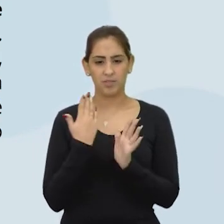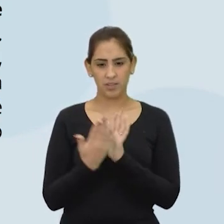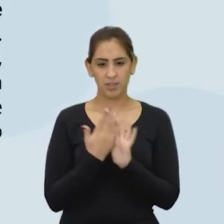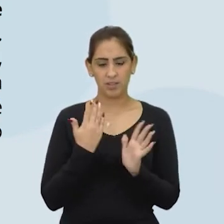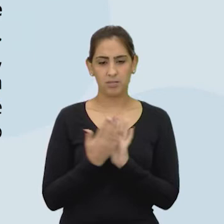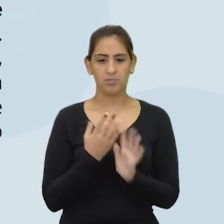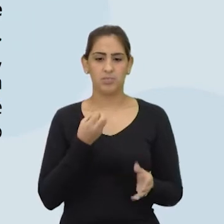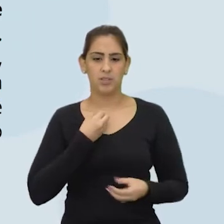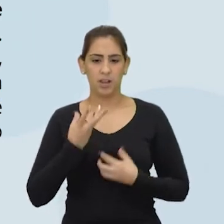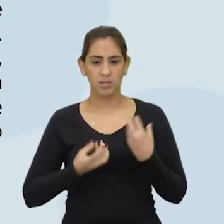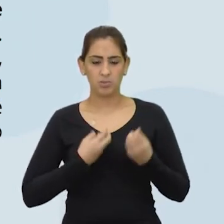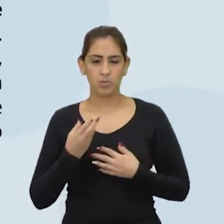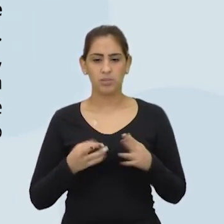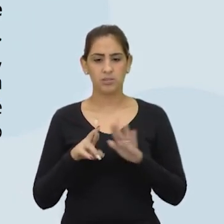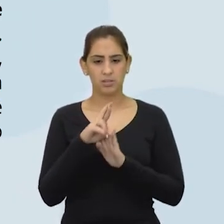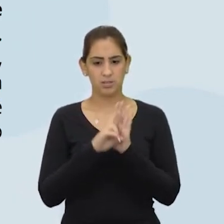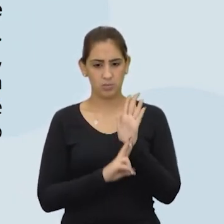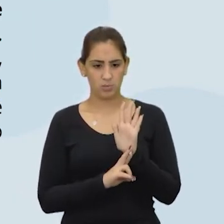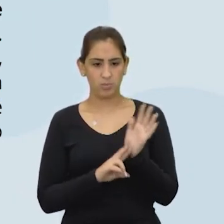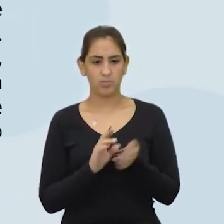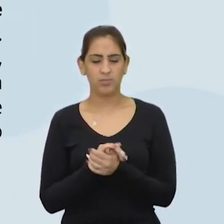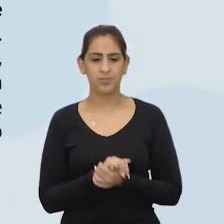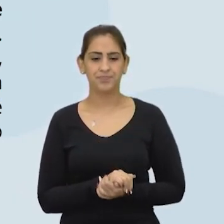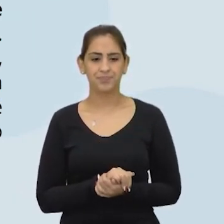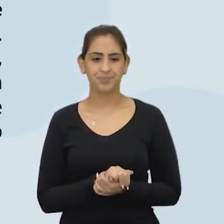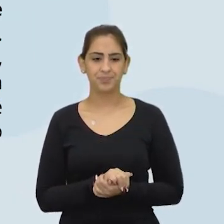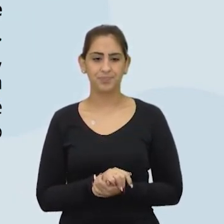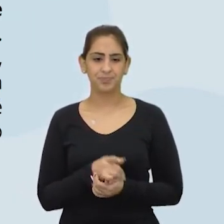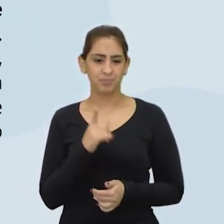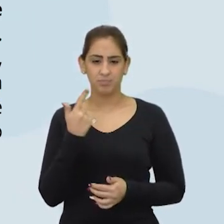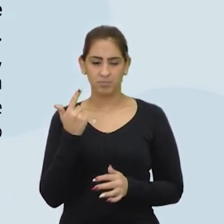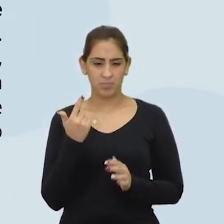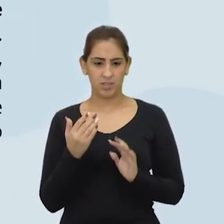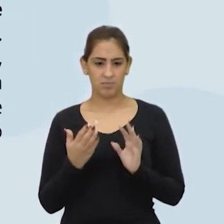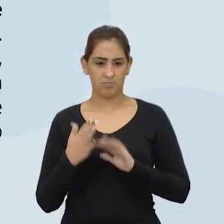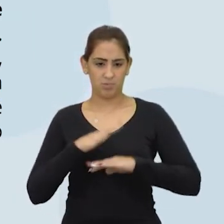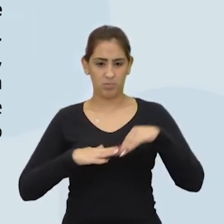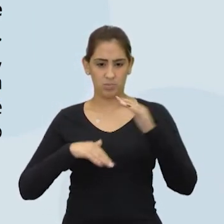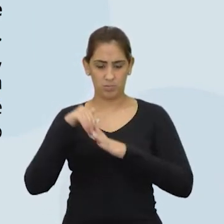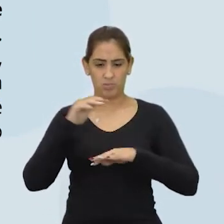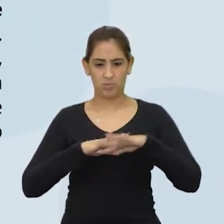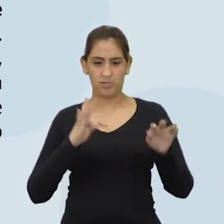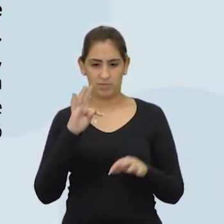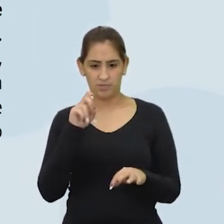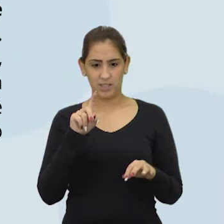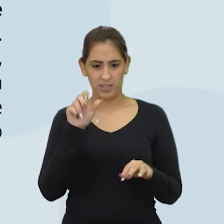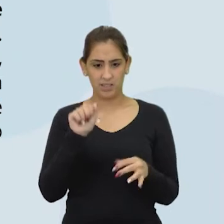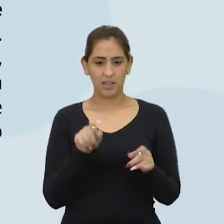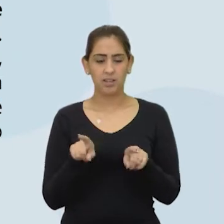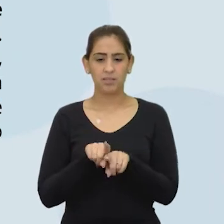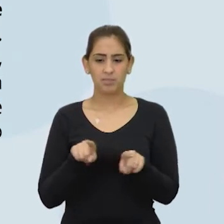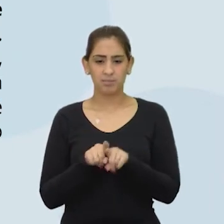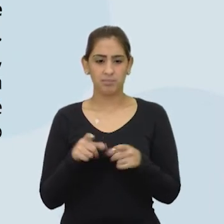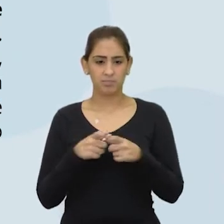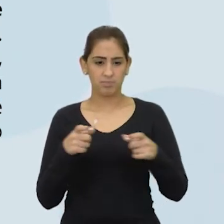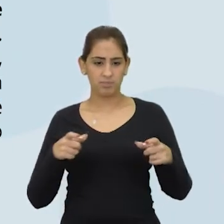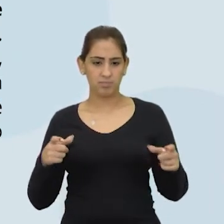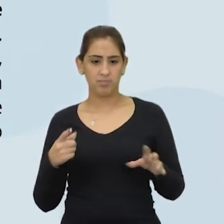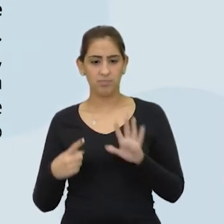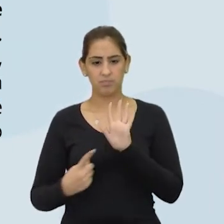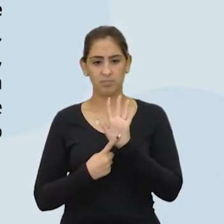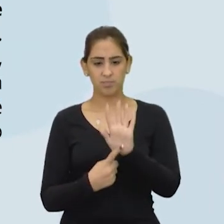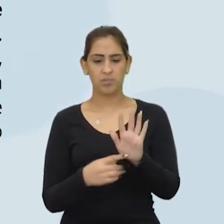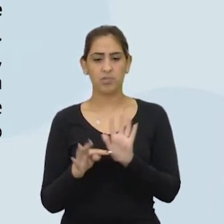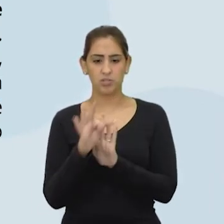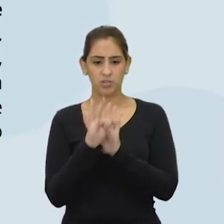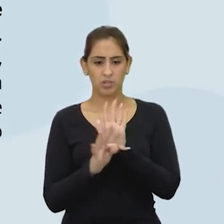etc. Foi o que eu falei agora. Embora não tenha estrutura fixa, na maioria das vezes, inicia-se com o título e apresenta um lead que